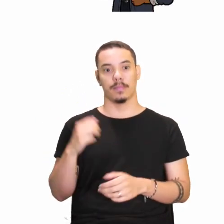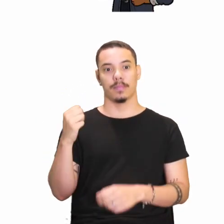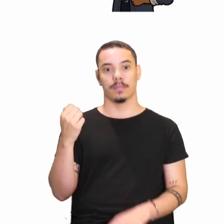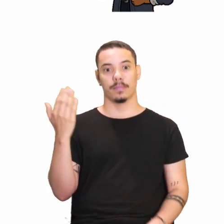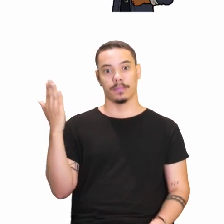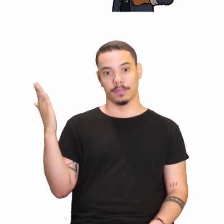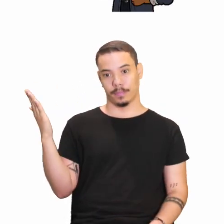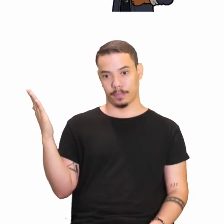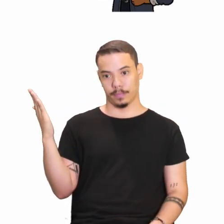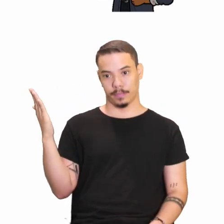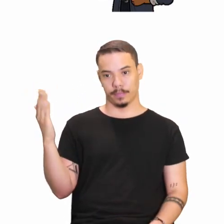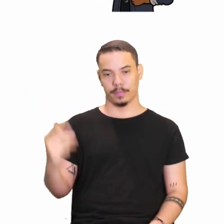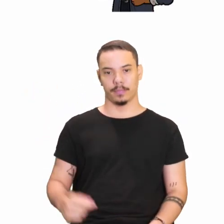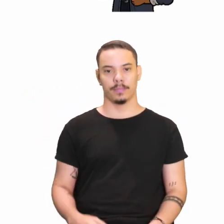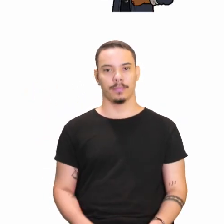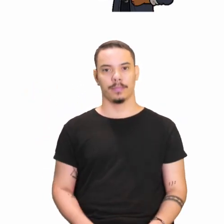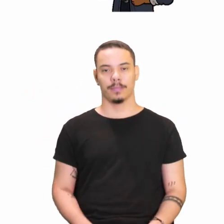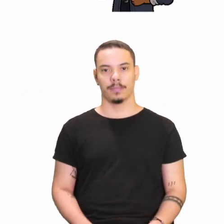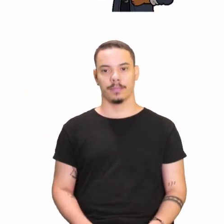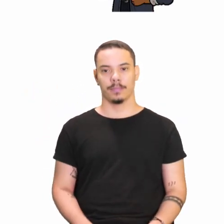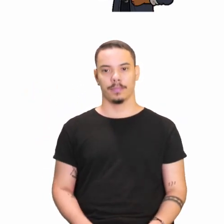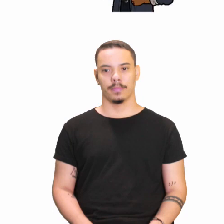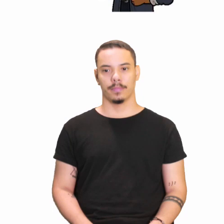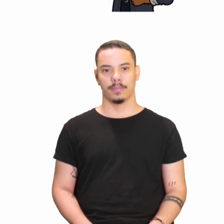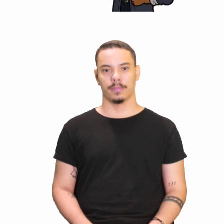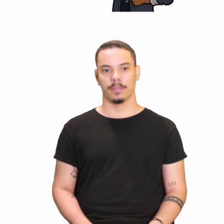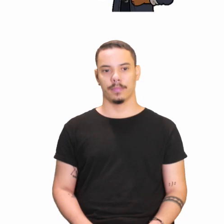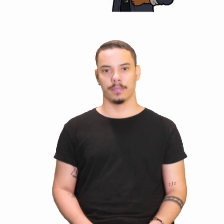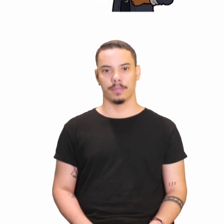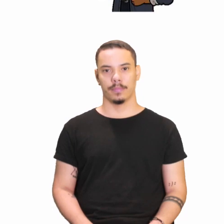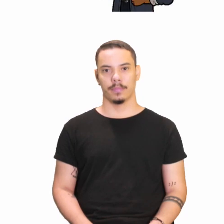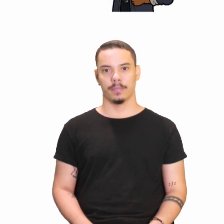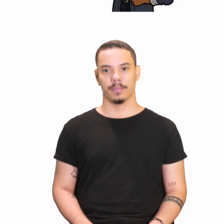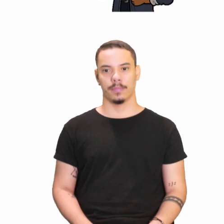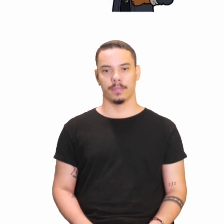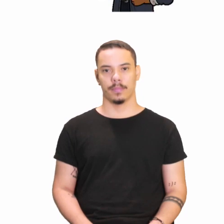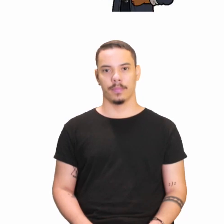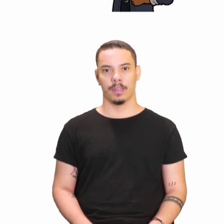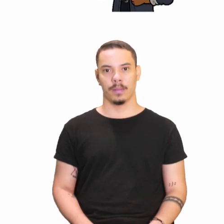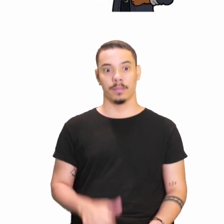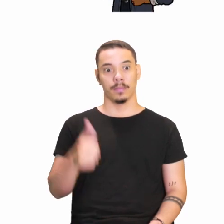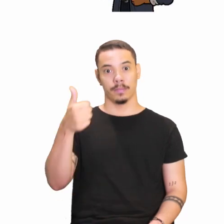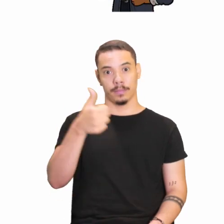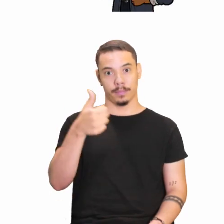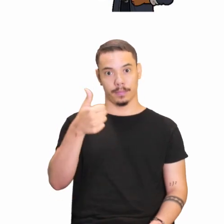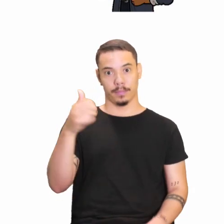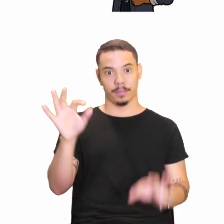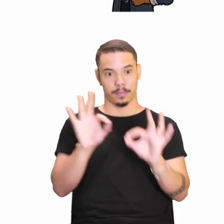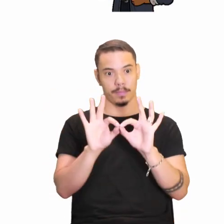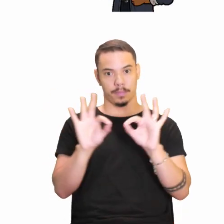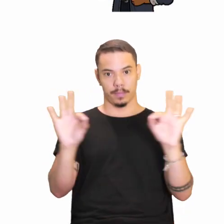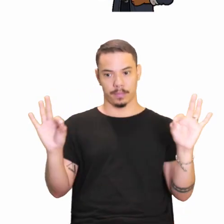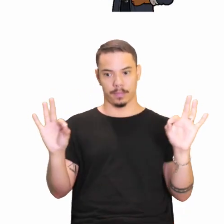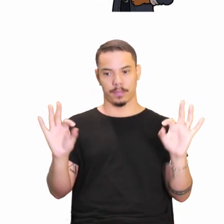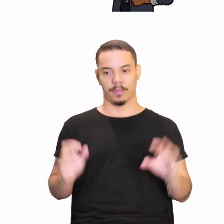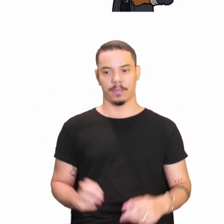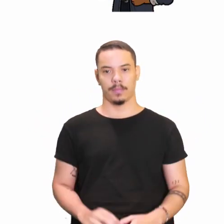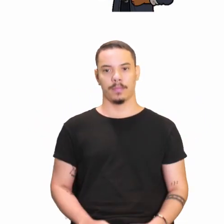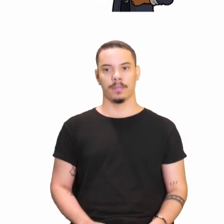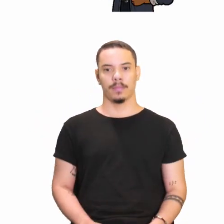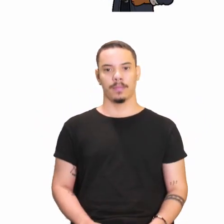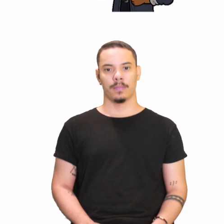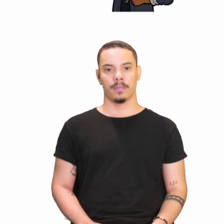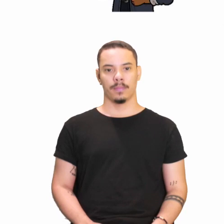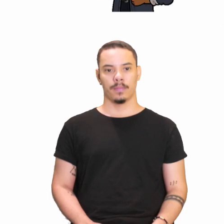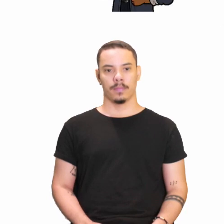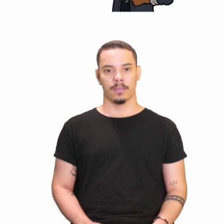árvores contribuem para a qualidade do ar que respiramos. Ó, esse pequeno trecho